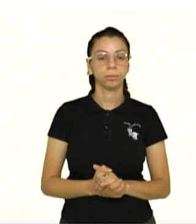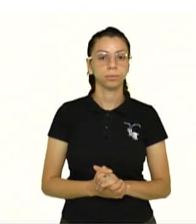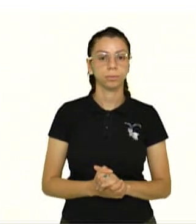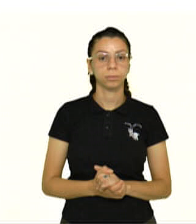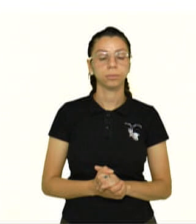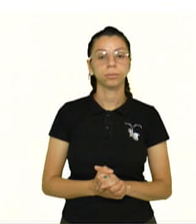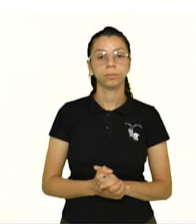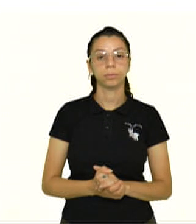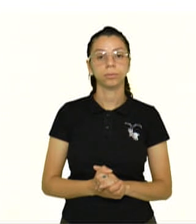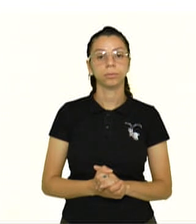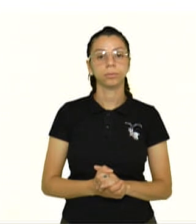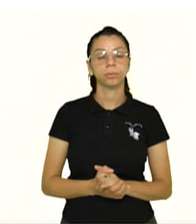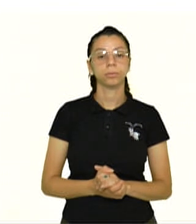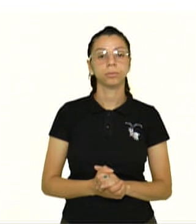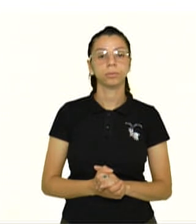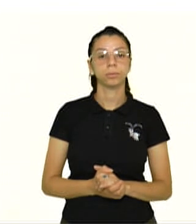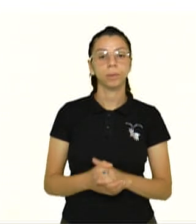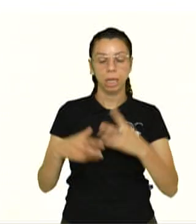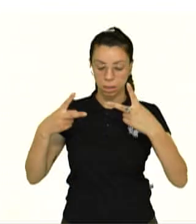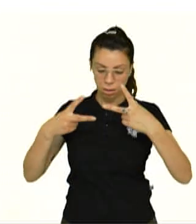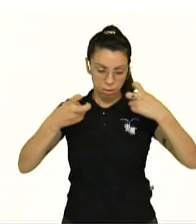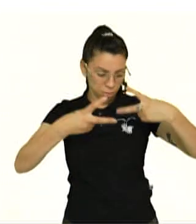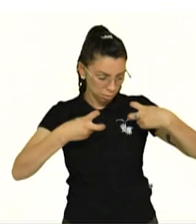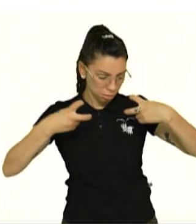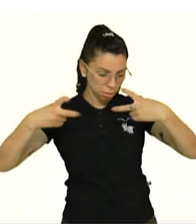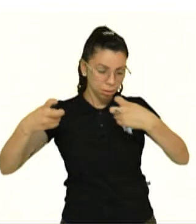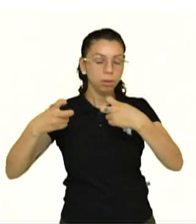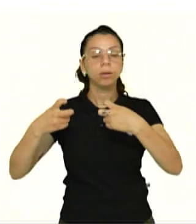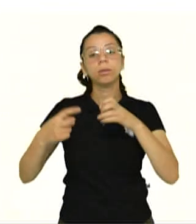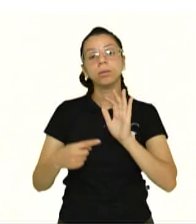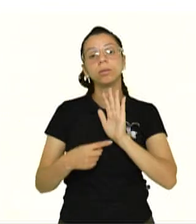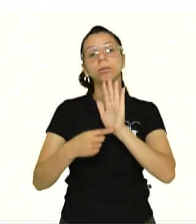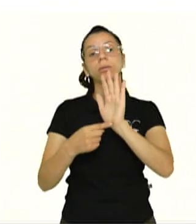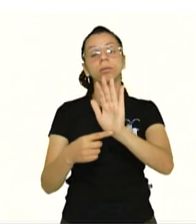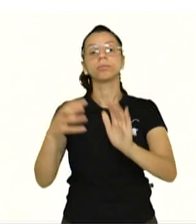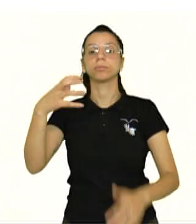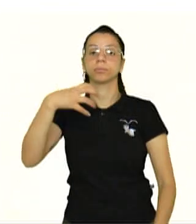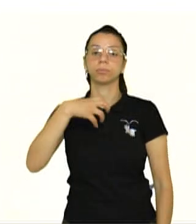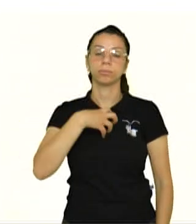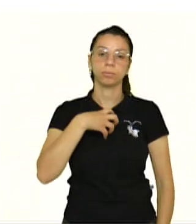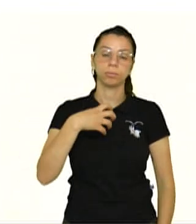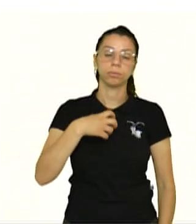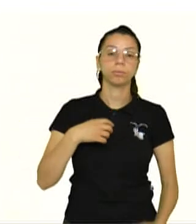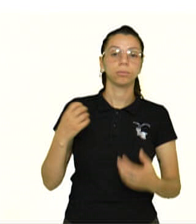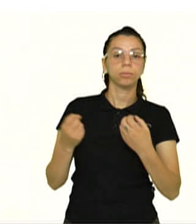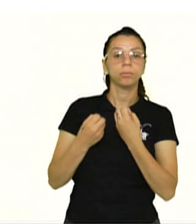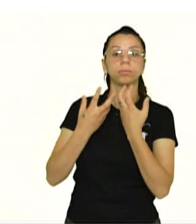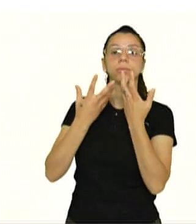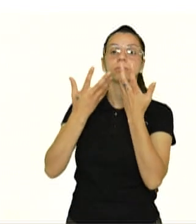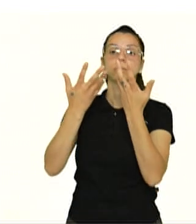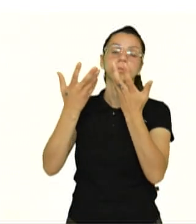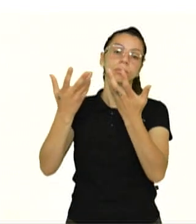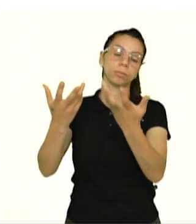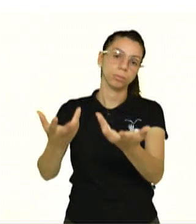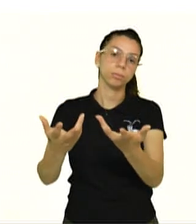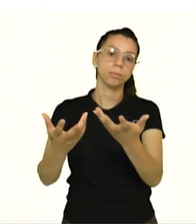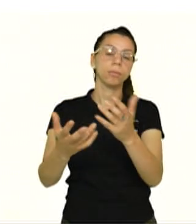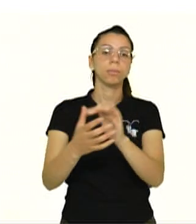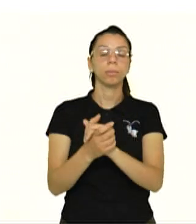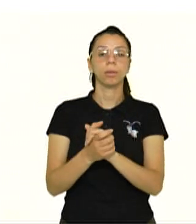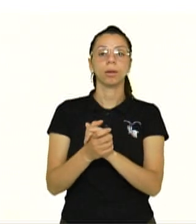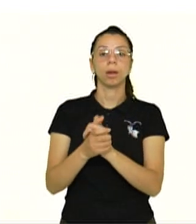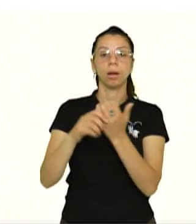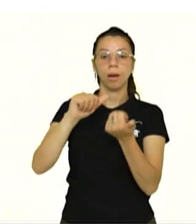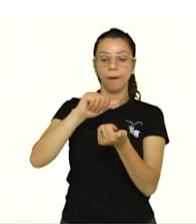se reconhece e se mostra como aquele que sente e expressa a sua